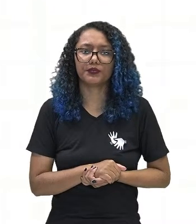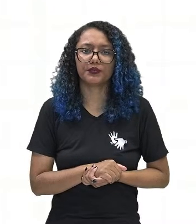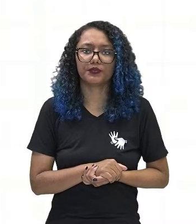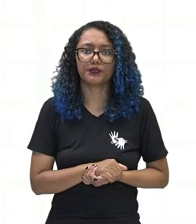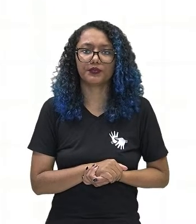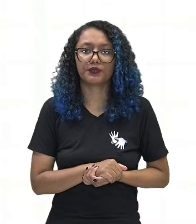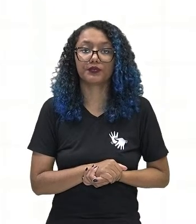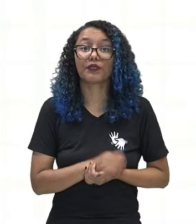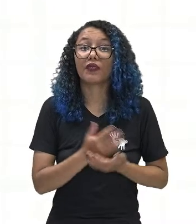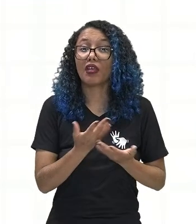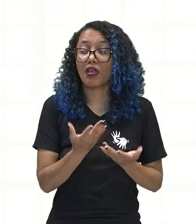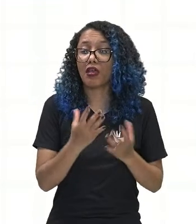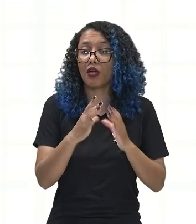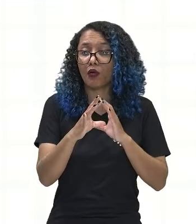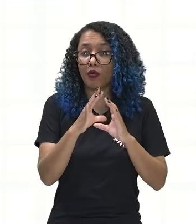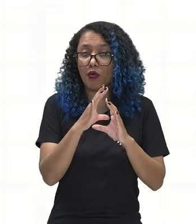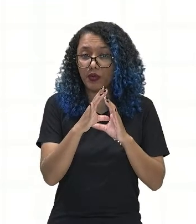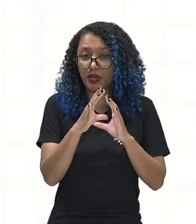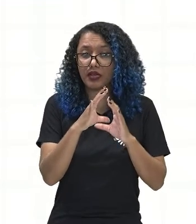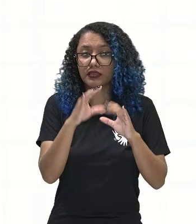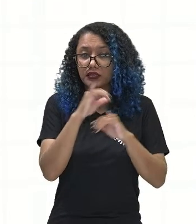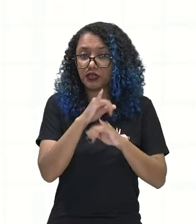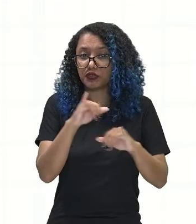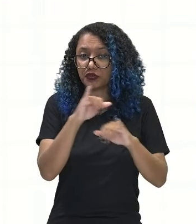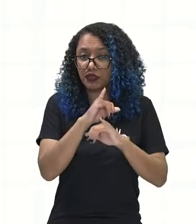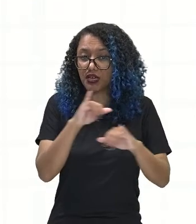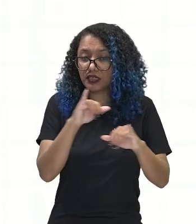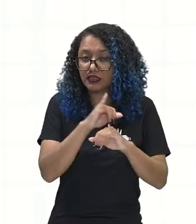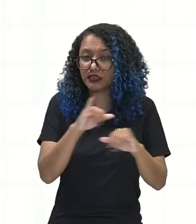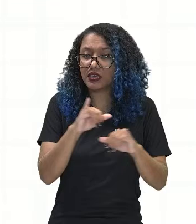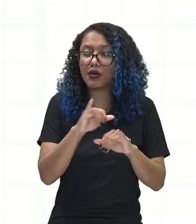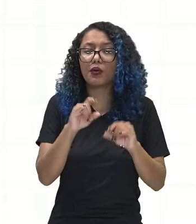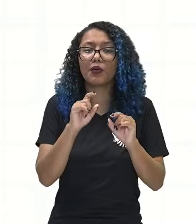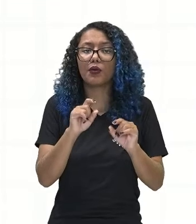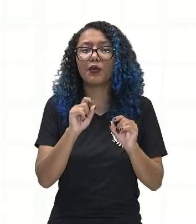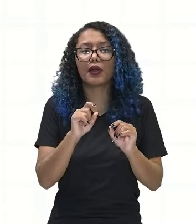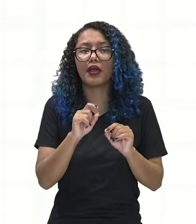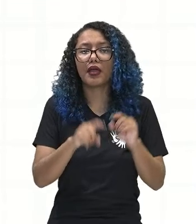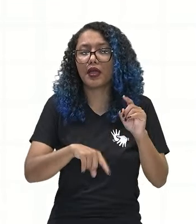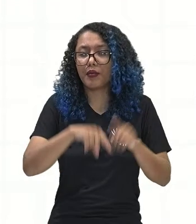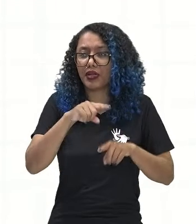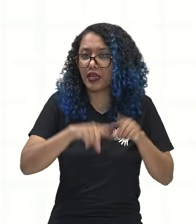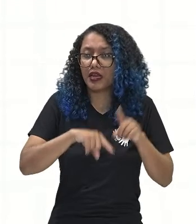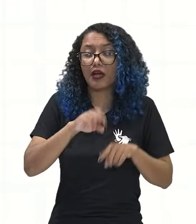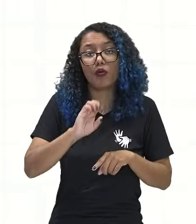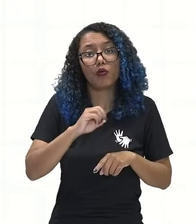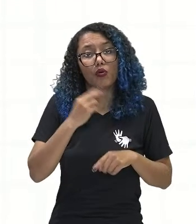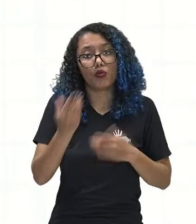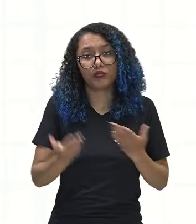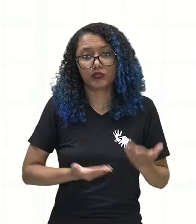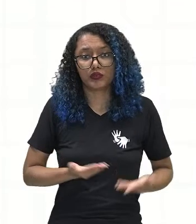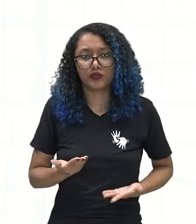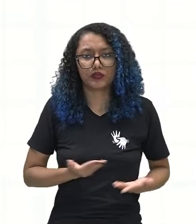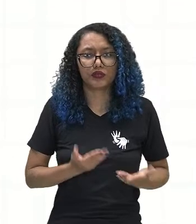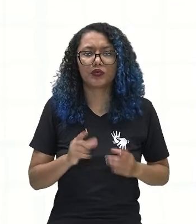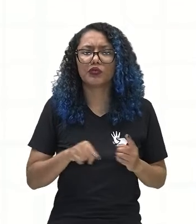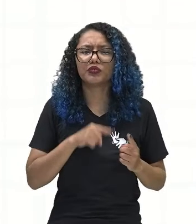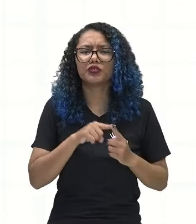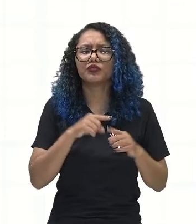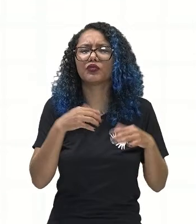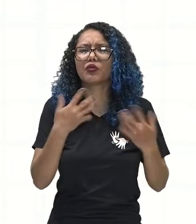é a comunicação utilizada para anunciar produtos ou serviços com o objetivo de